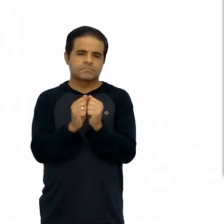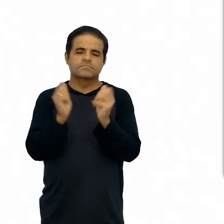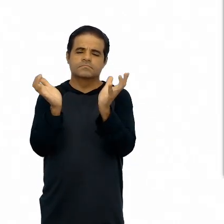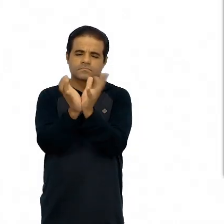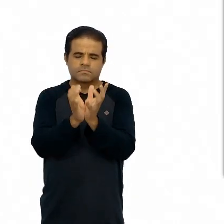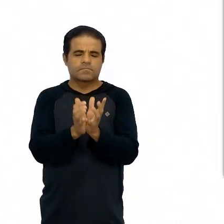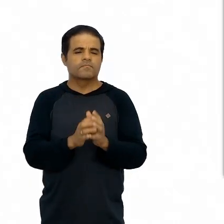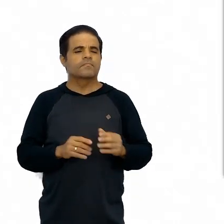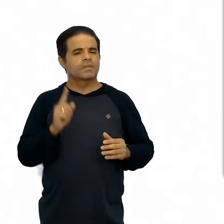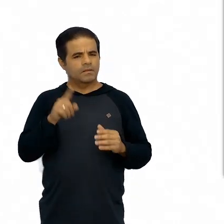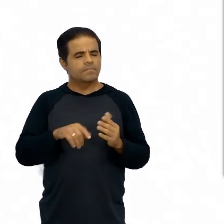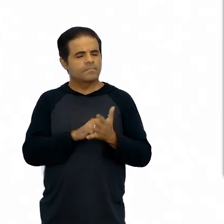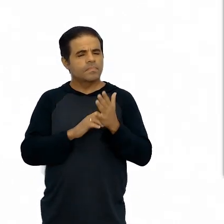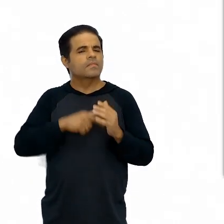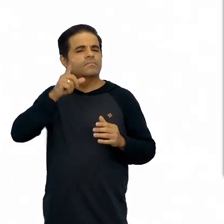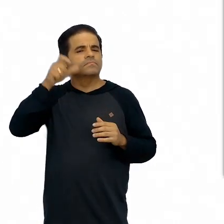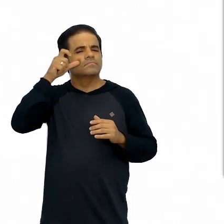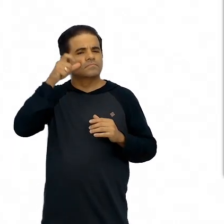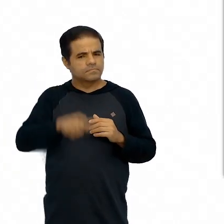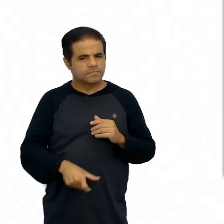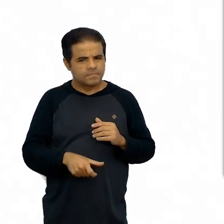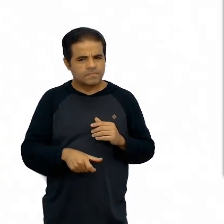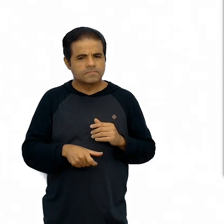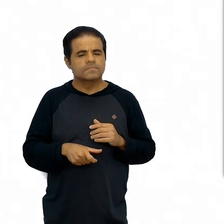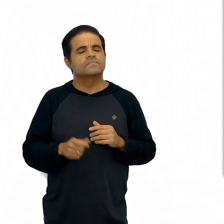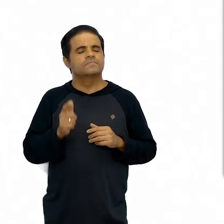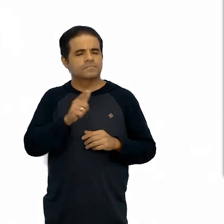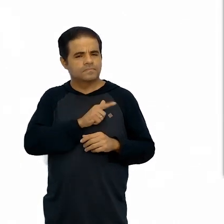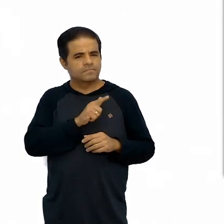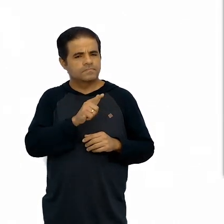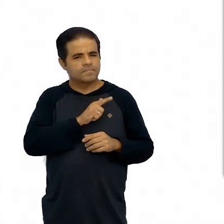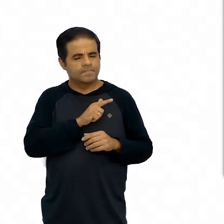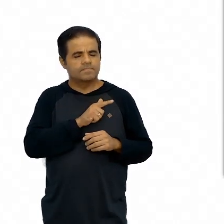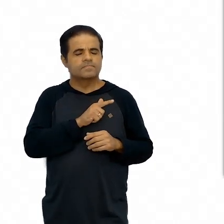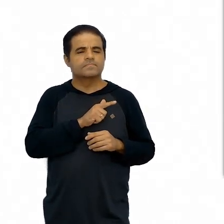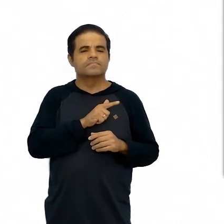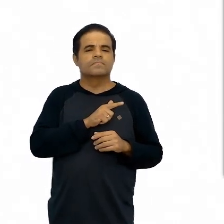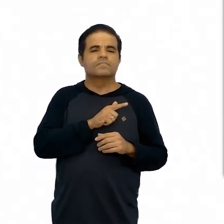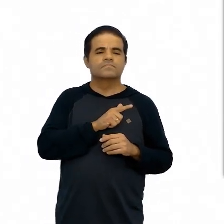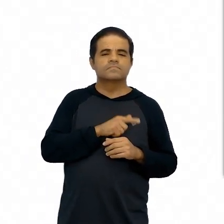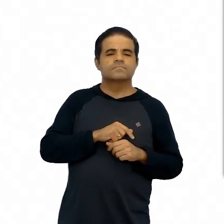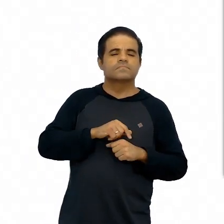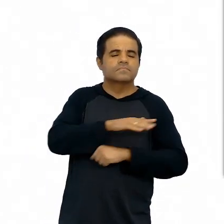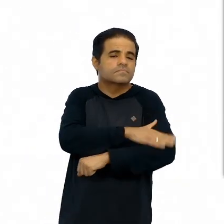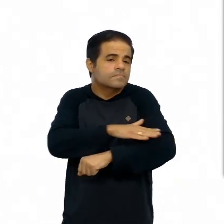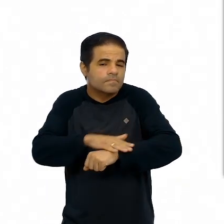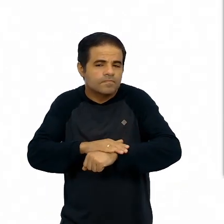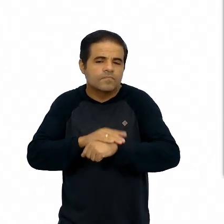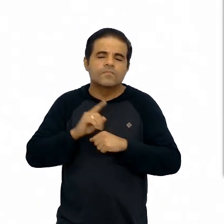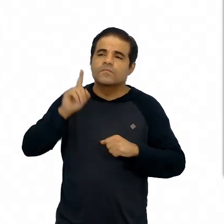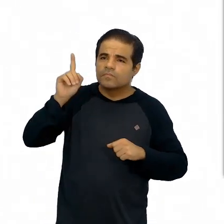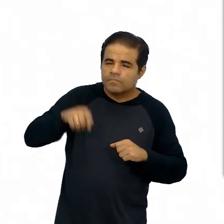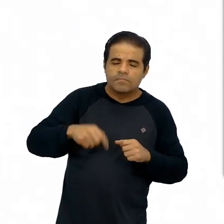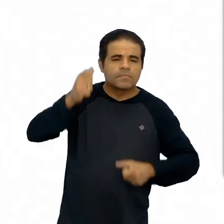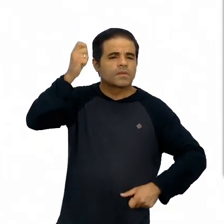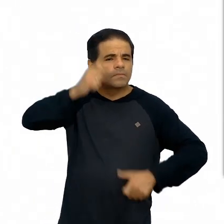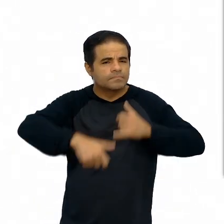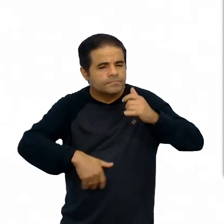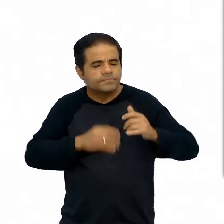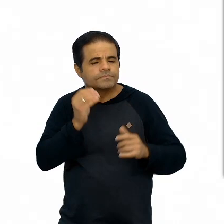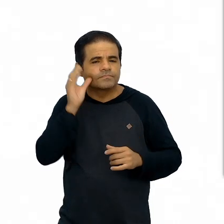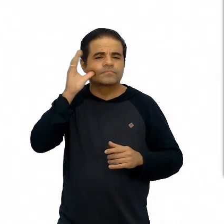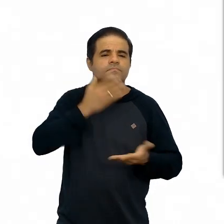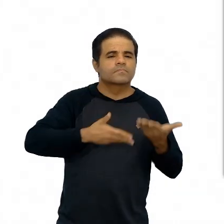pares, é um artigo bastante interessante. Também temos a tese, né, denominada